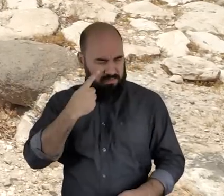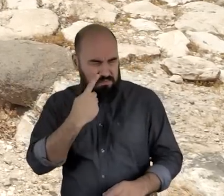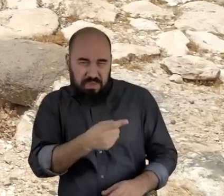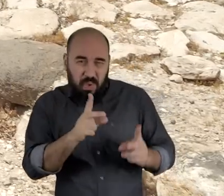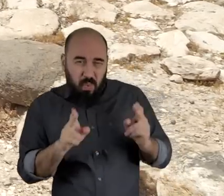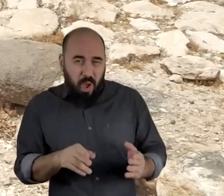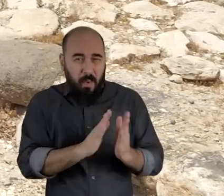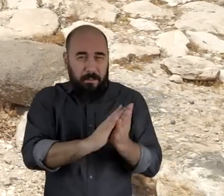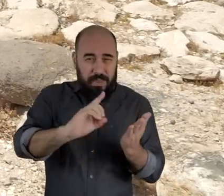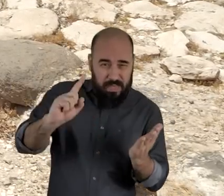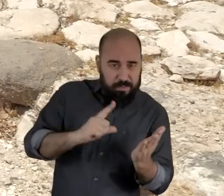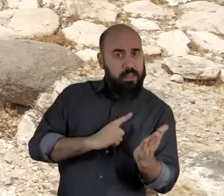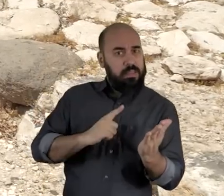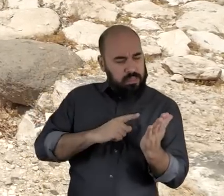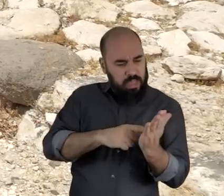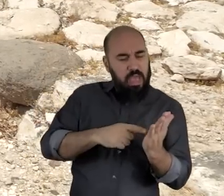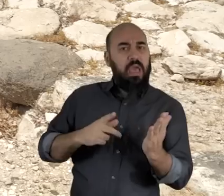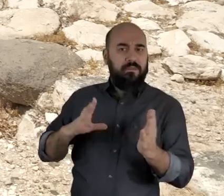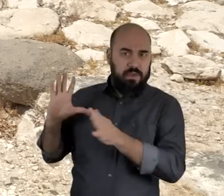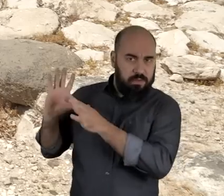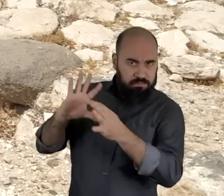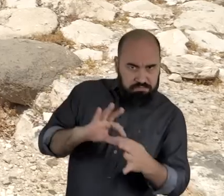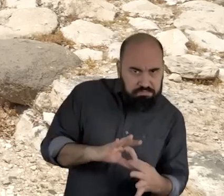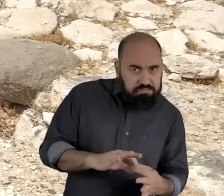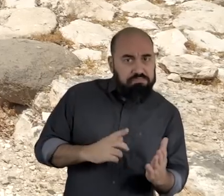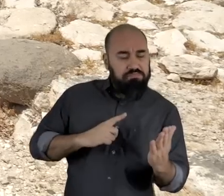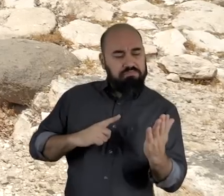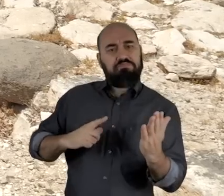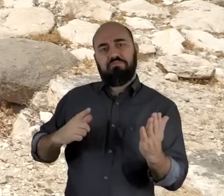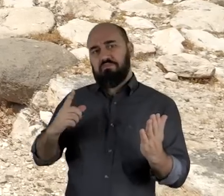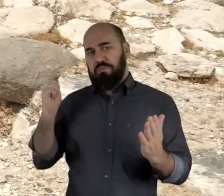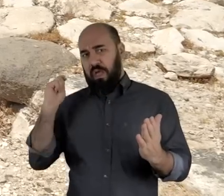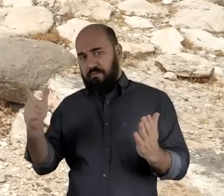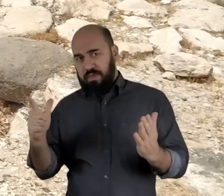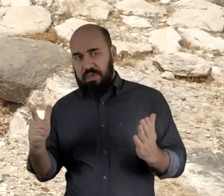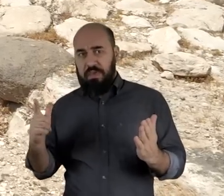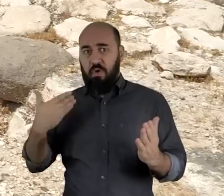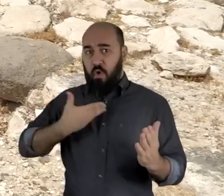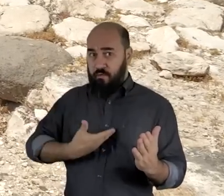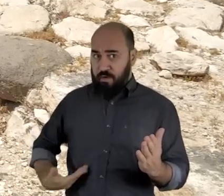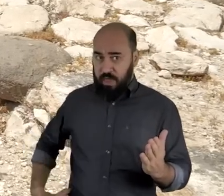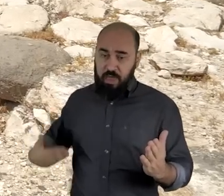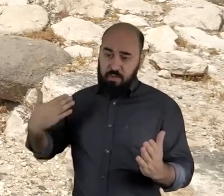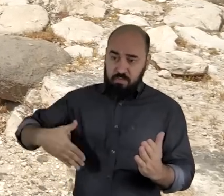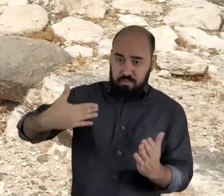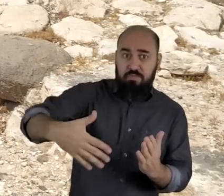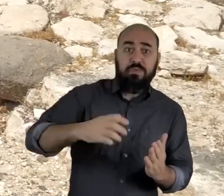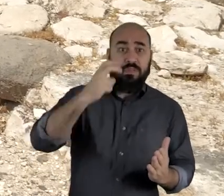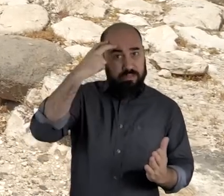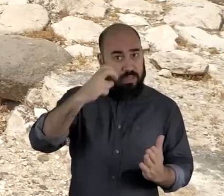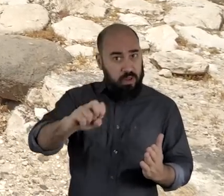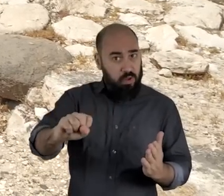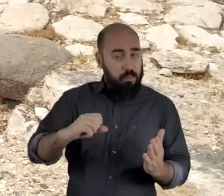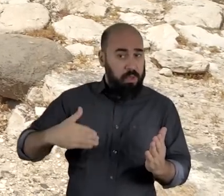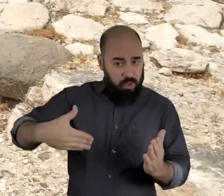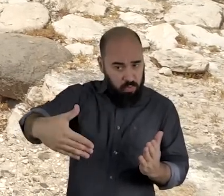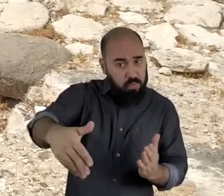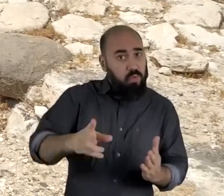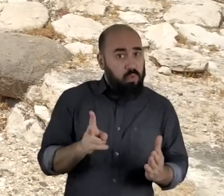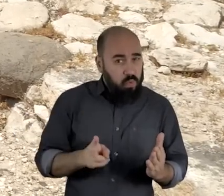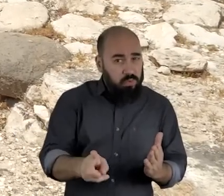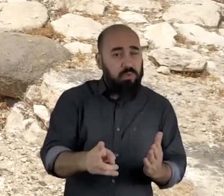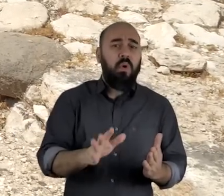Bíblia apresenta? Houve, de fato, um reino unificado sob esses dois governos aí de Davi e seu filho Salomão?